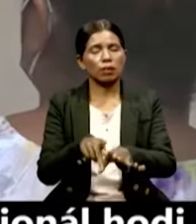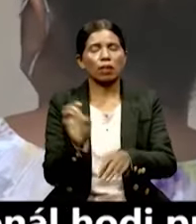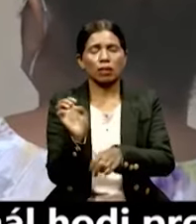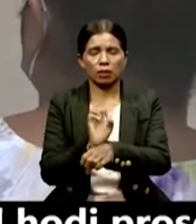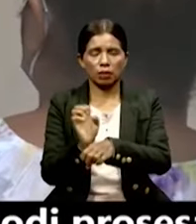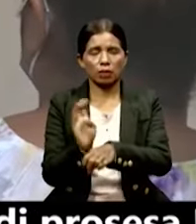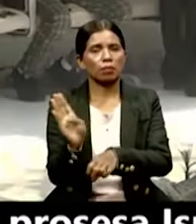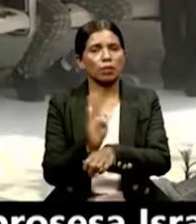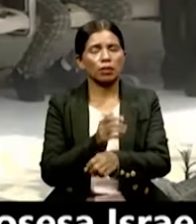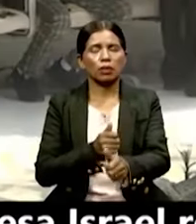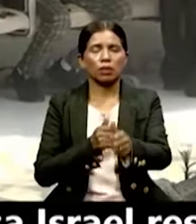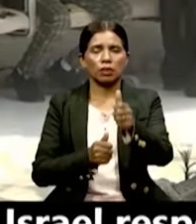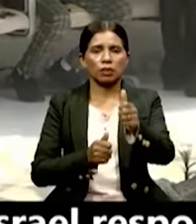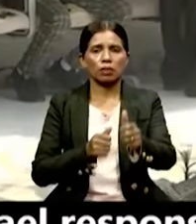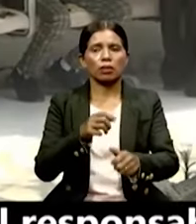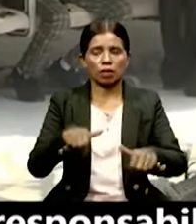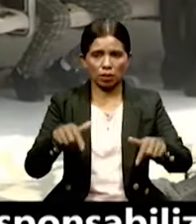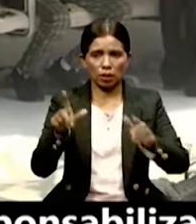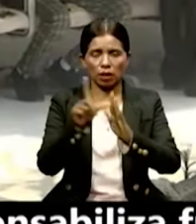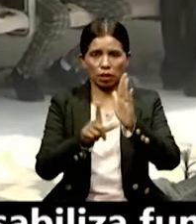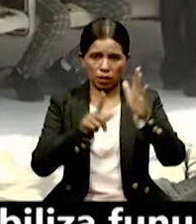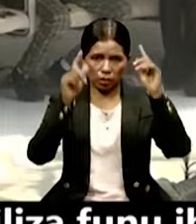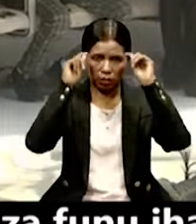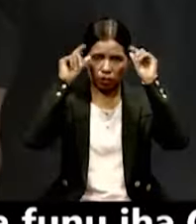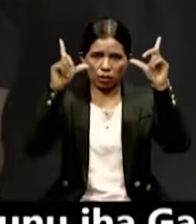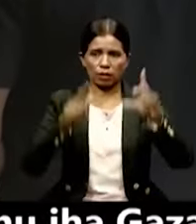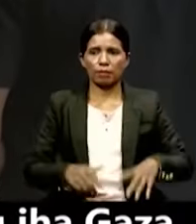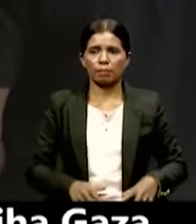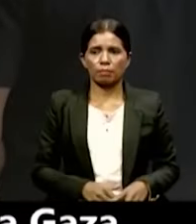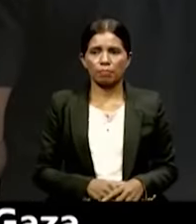negócio do Código Penal de Timor-Leste. Luciano Amaral, Adair de Ximenes, GMN.